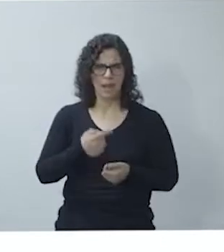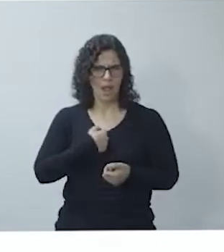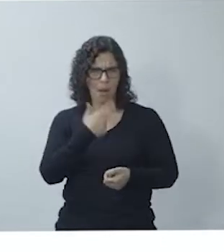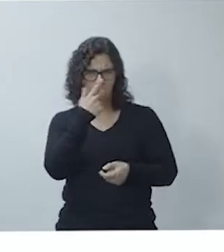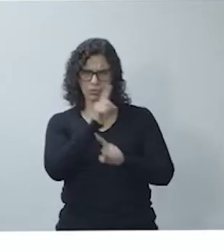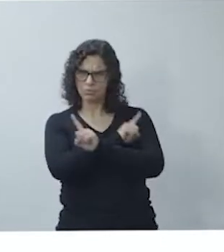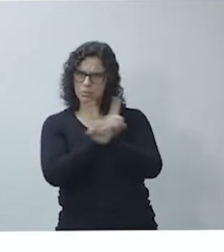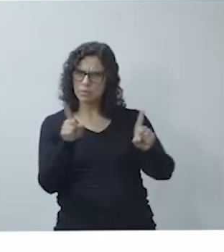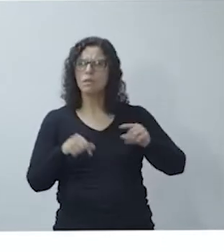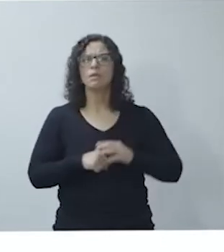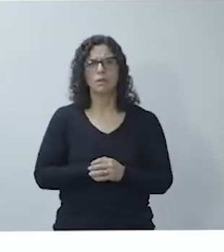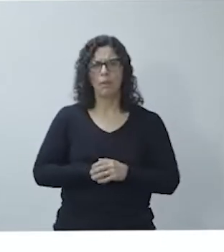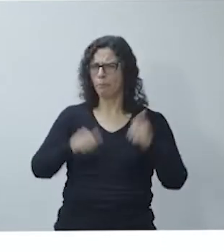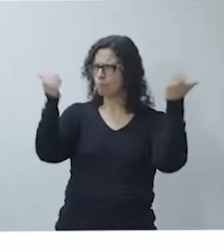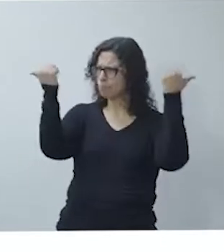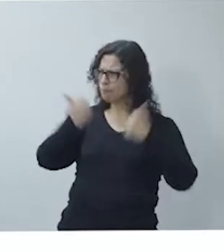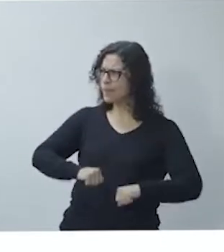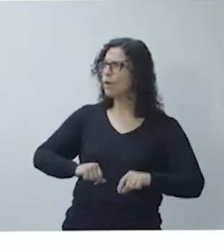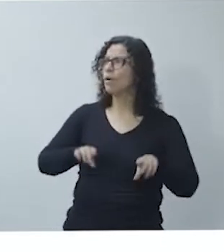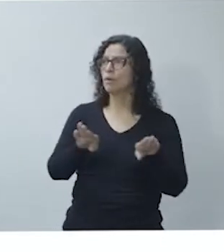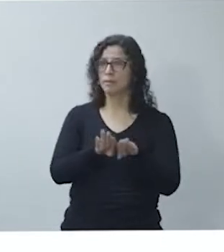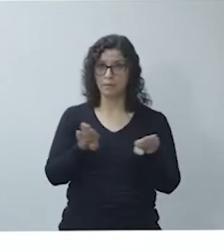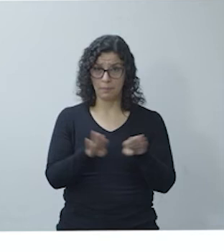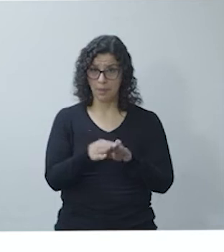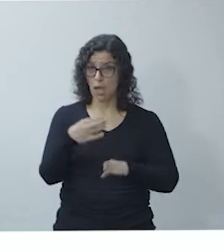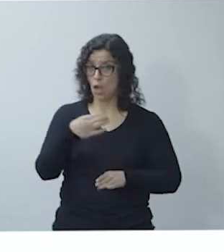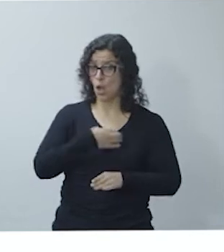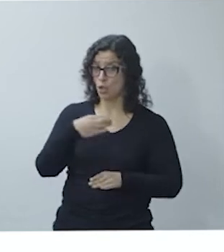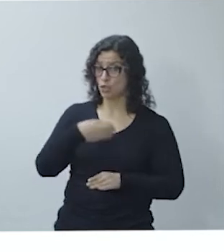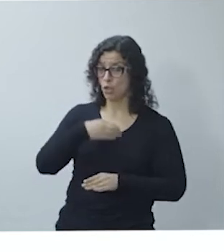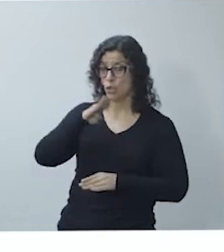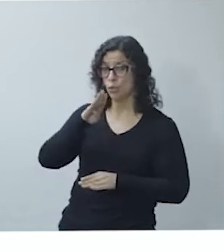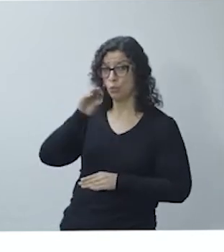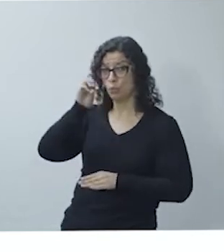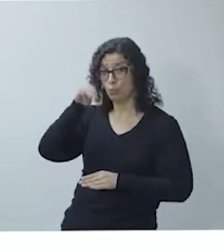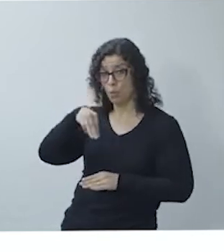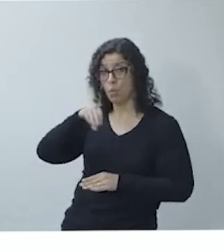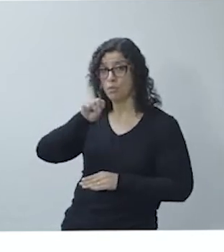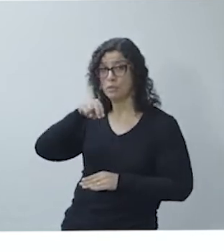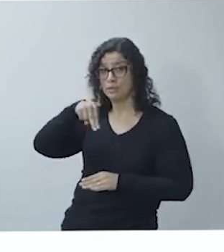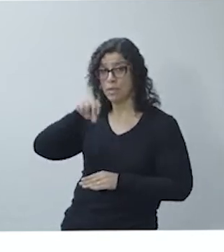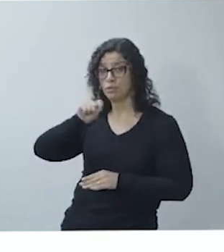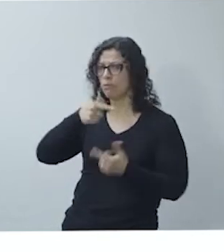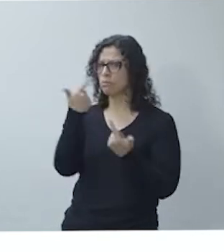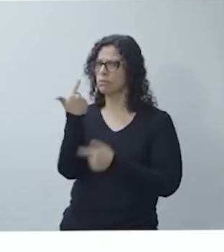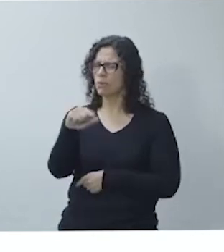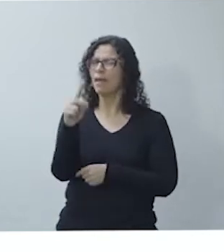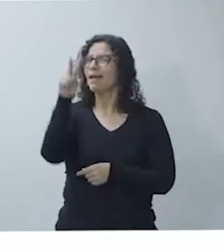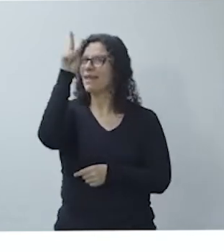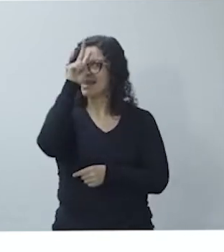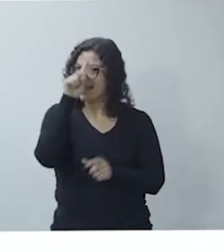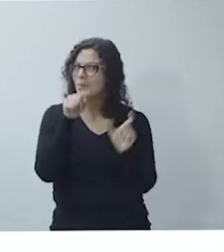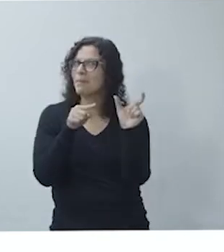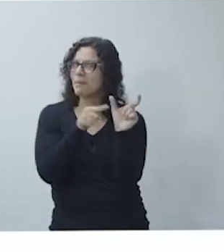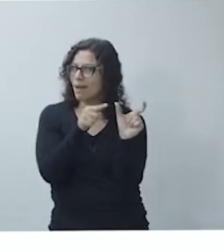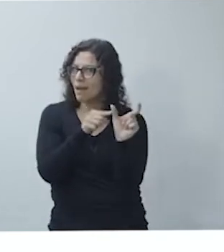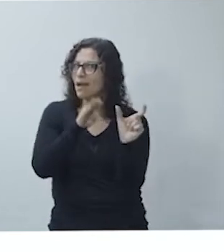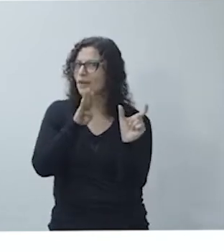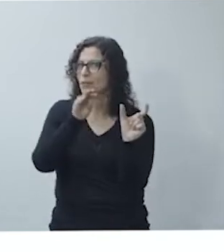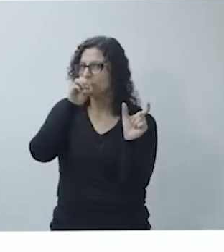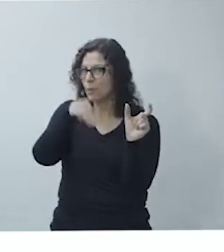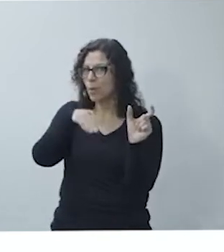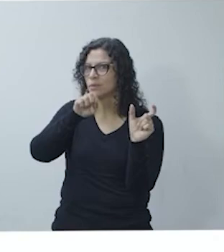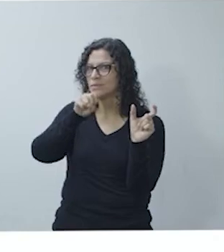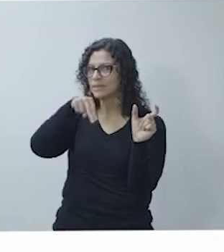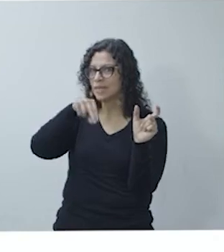não acho. É pior. É um tipo sem bom senso. Olha só, estão lembrados que nós falamos sobre a questão do